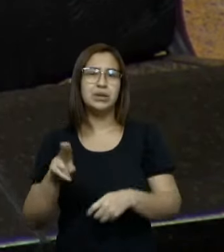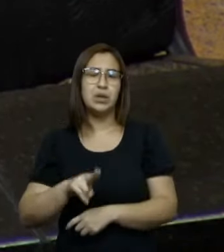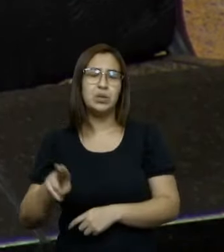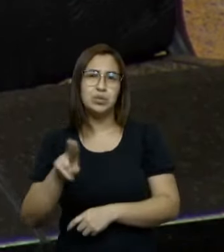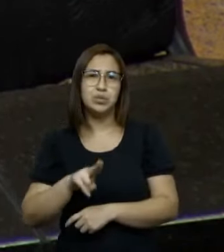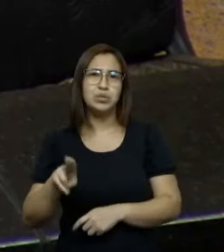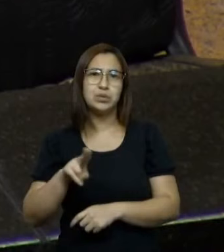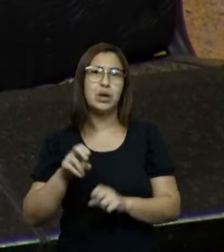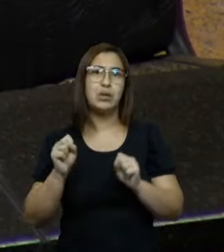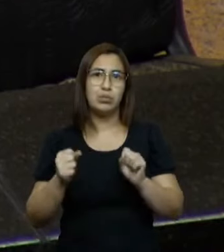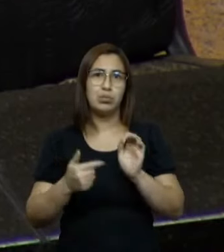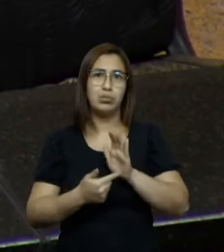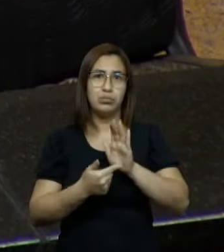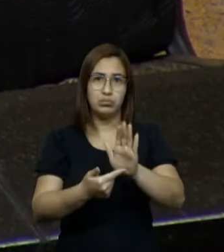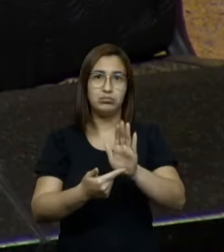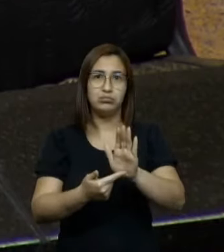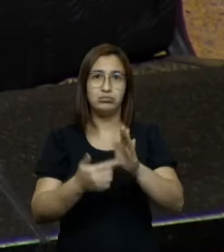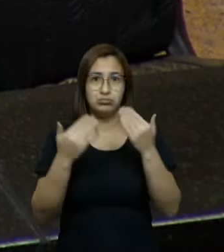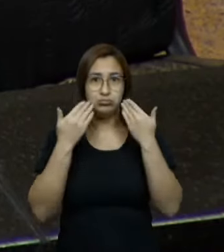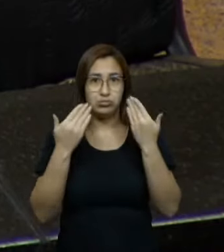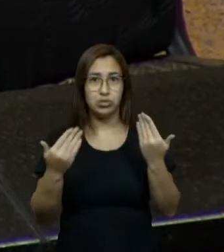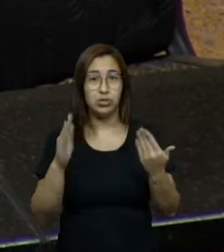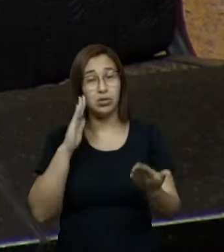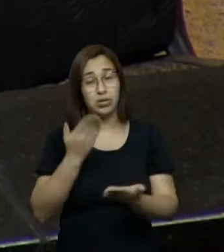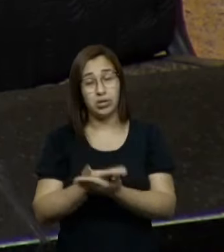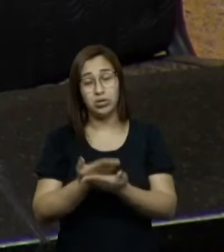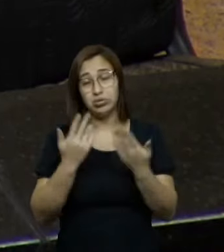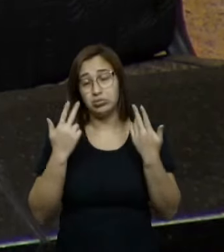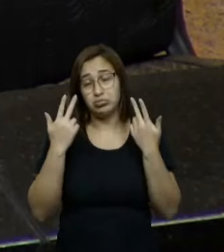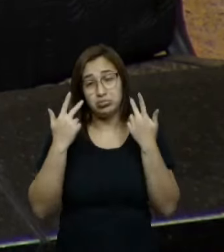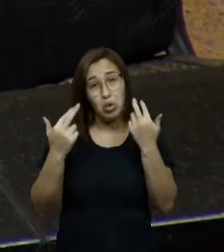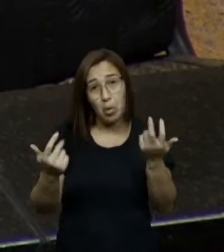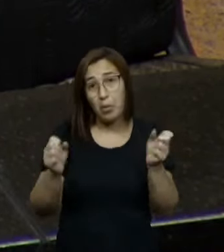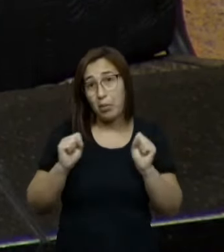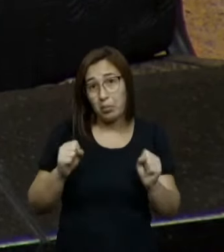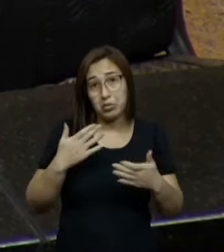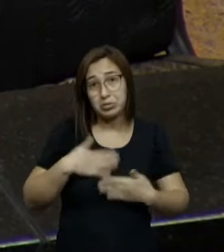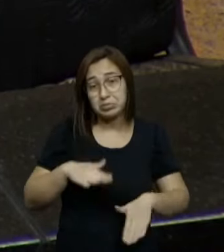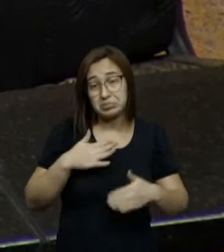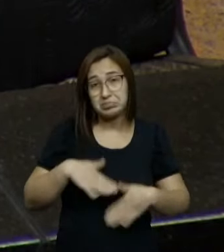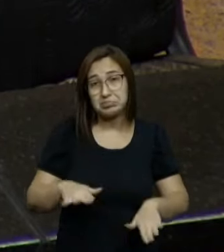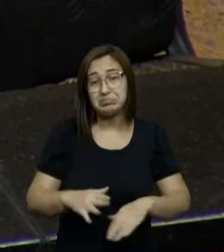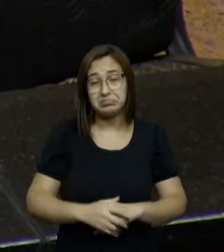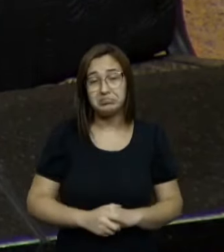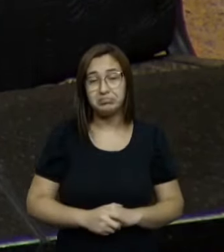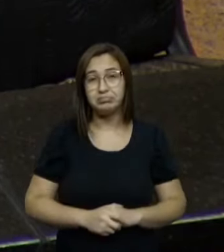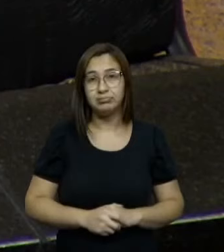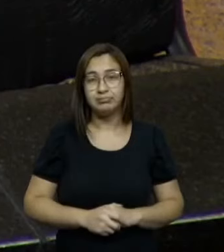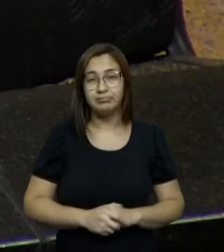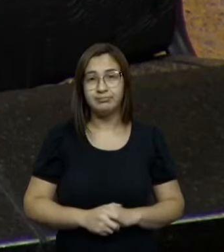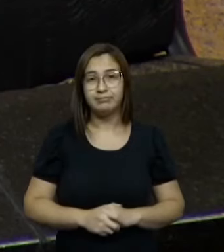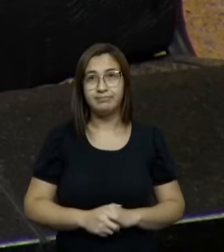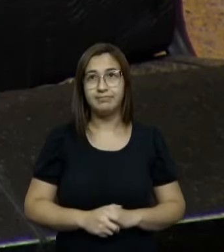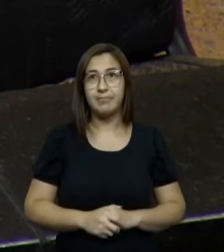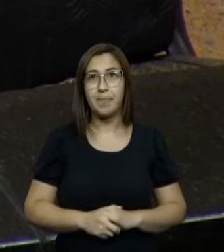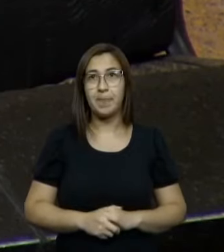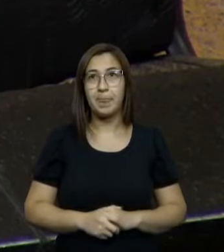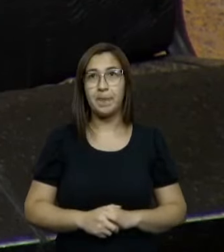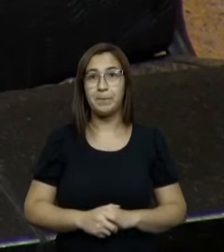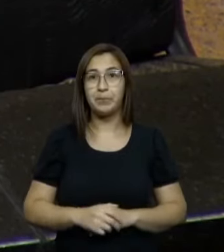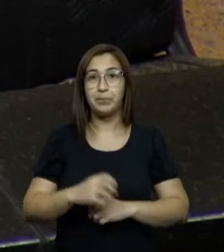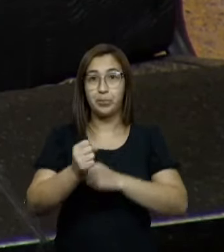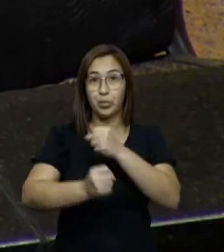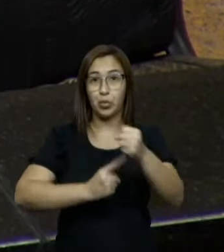portal, eu acredito que seja tranquilo. Né? Vai funcionar durante um ano,